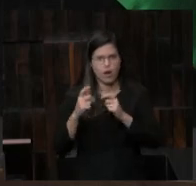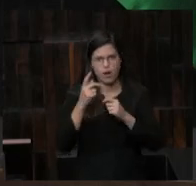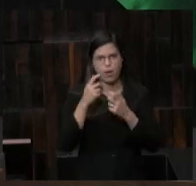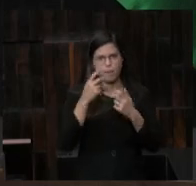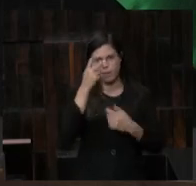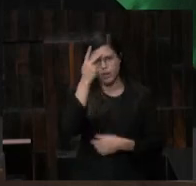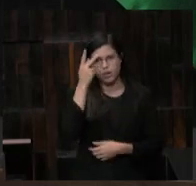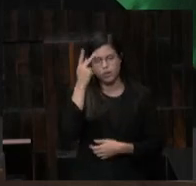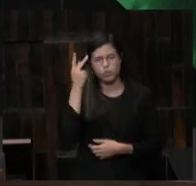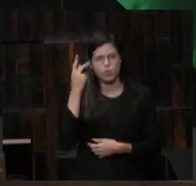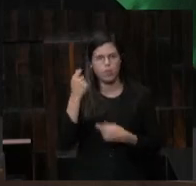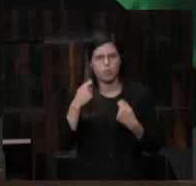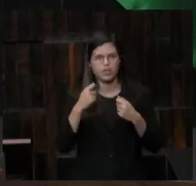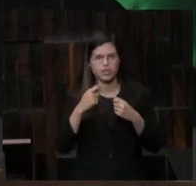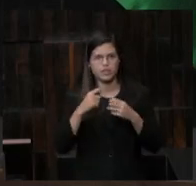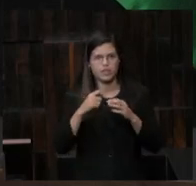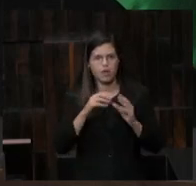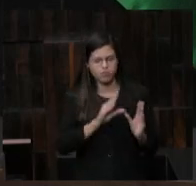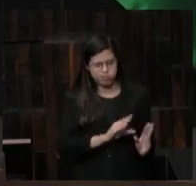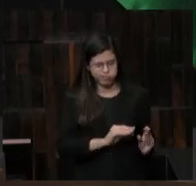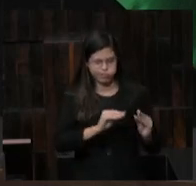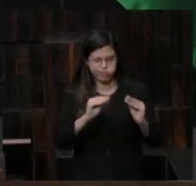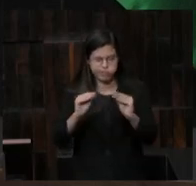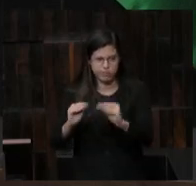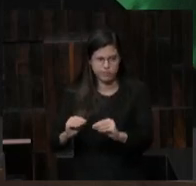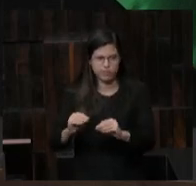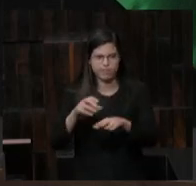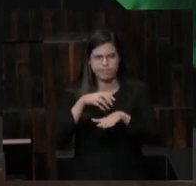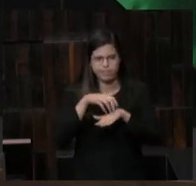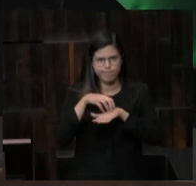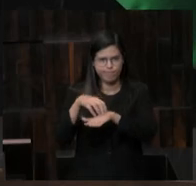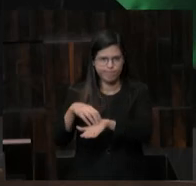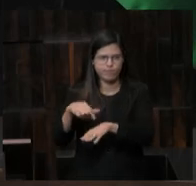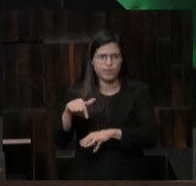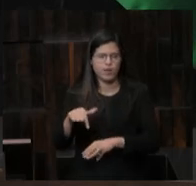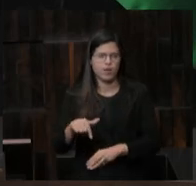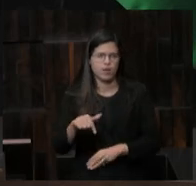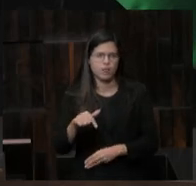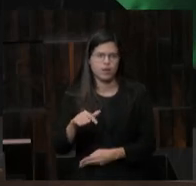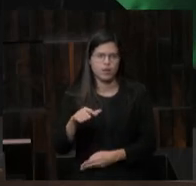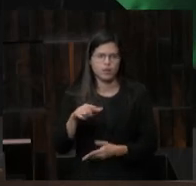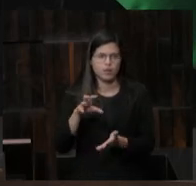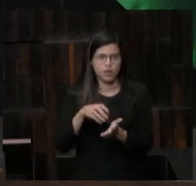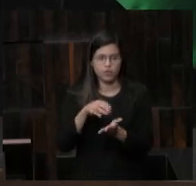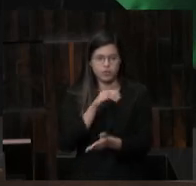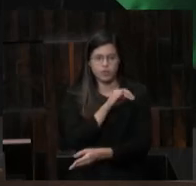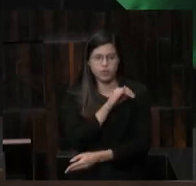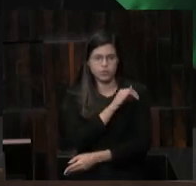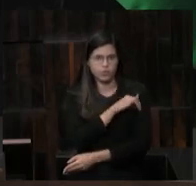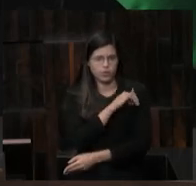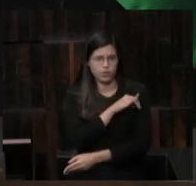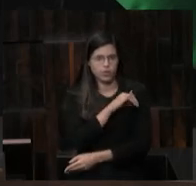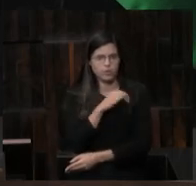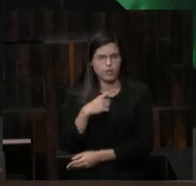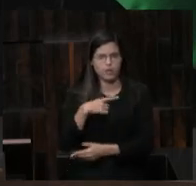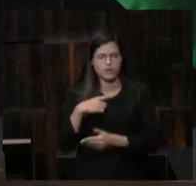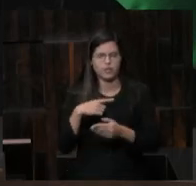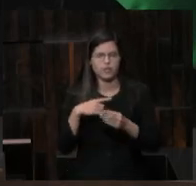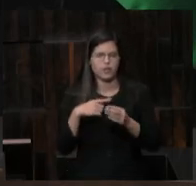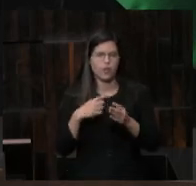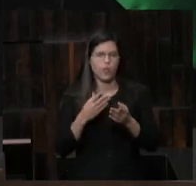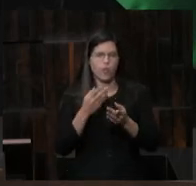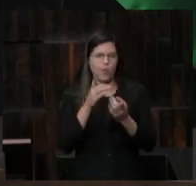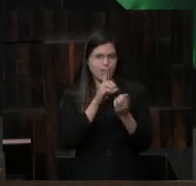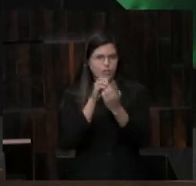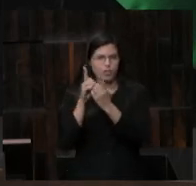deslocar para o centro da cidade para que tenha um atendimento diferenciado, mas foi um grande passo hoje para o nosso